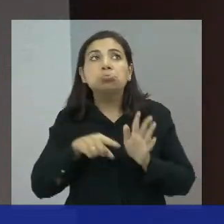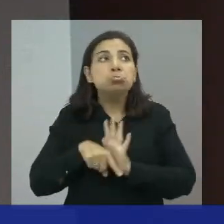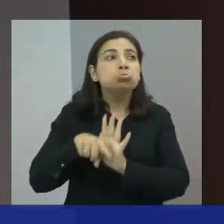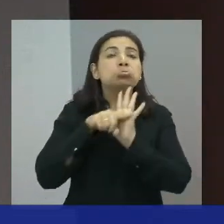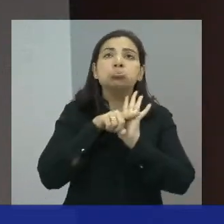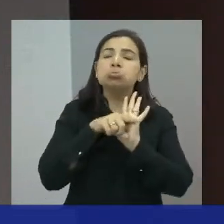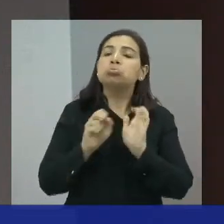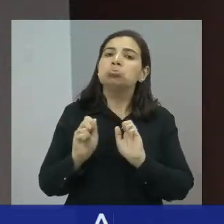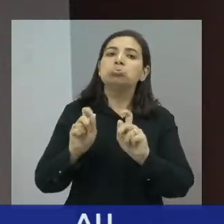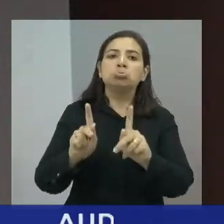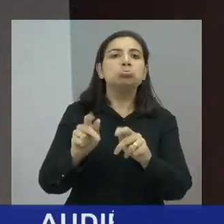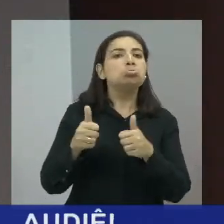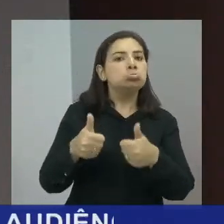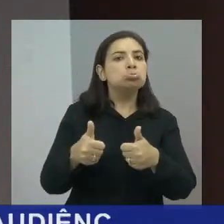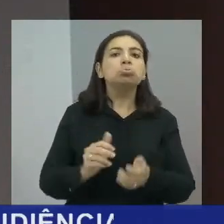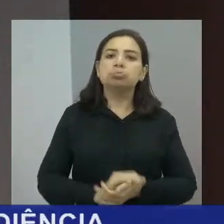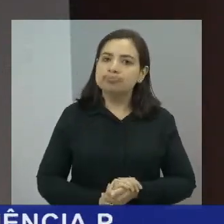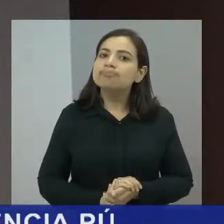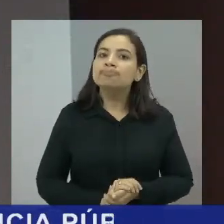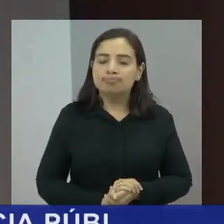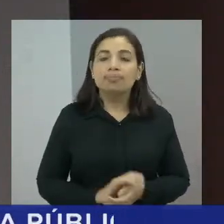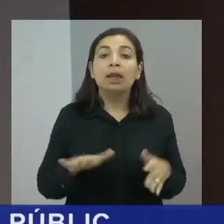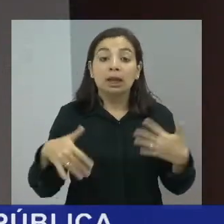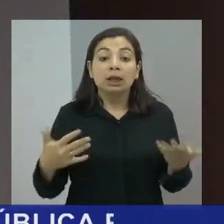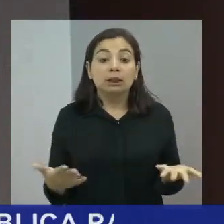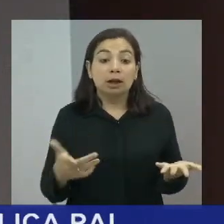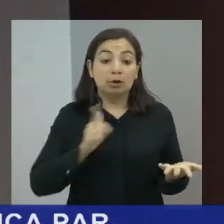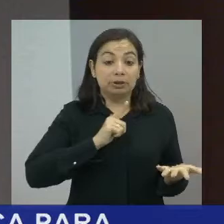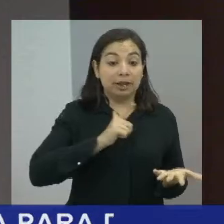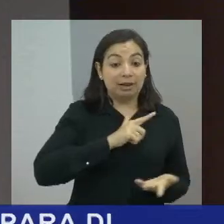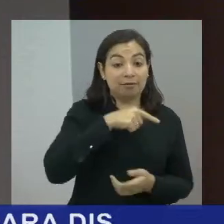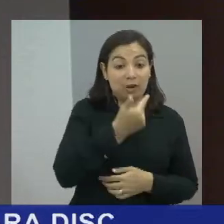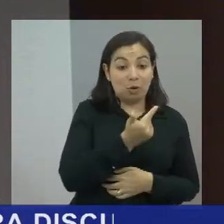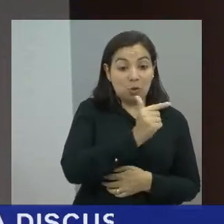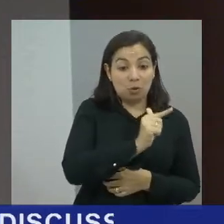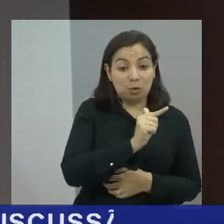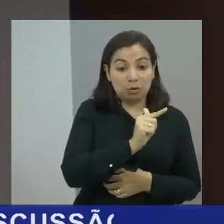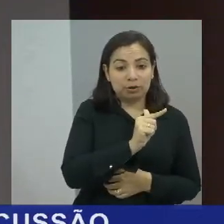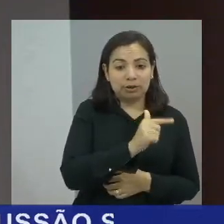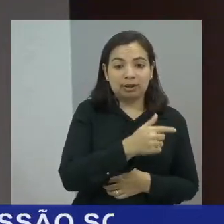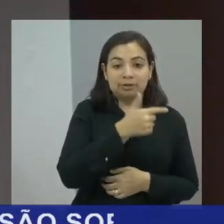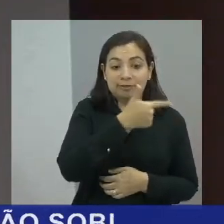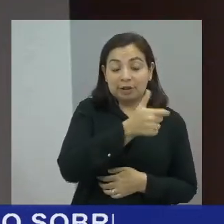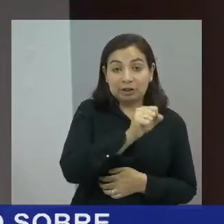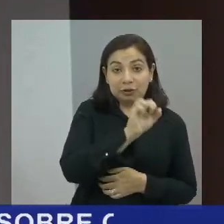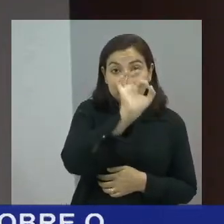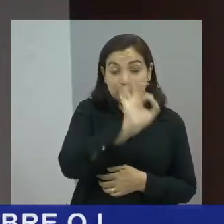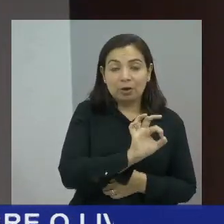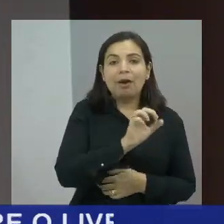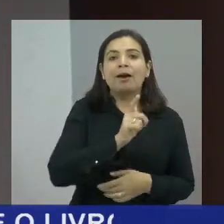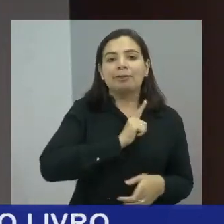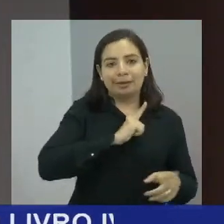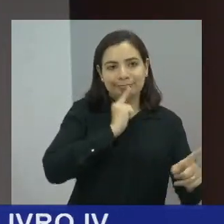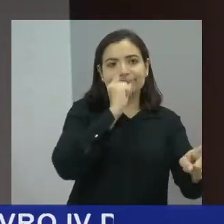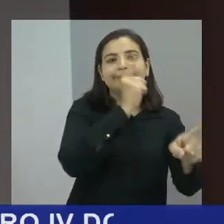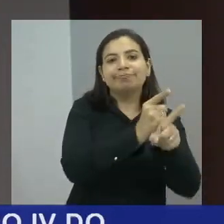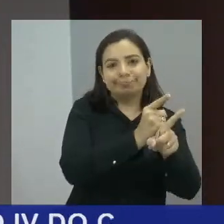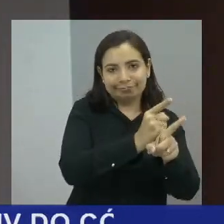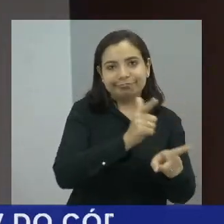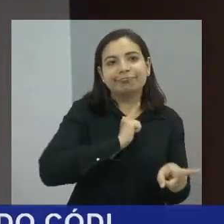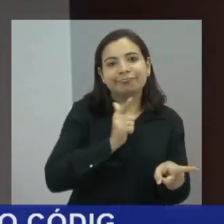28% das vezes o fiscal encontrou alguma irregularidade. E quando ele